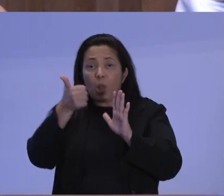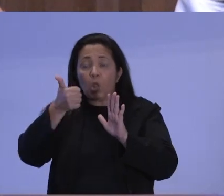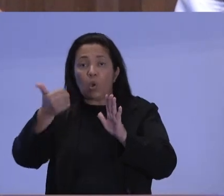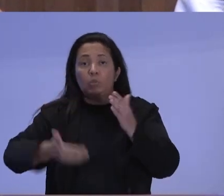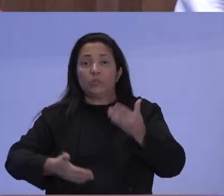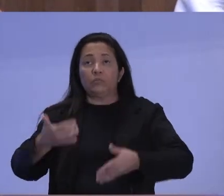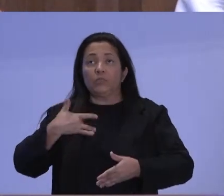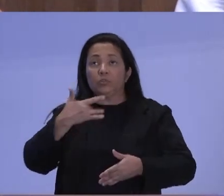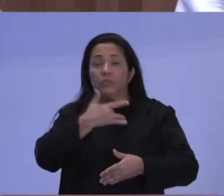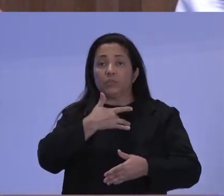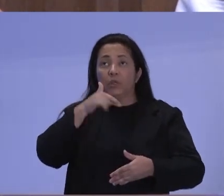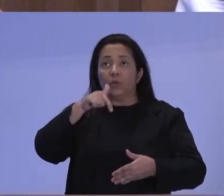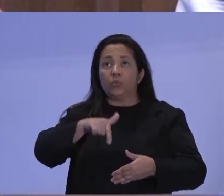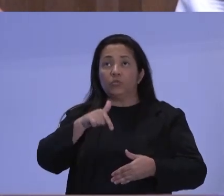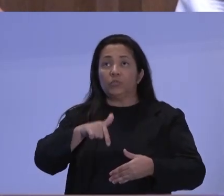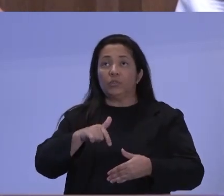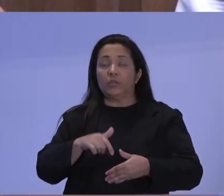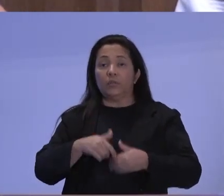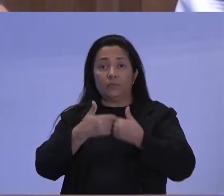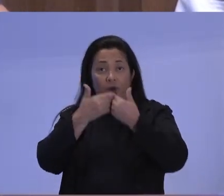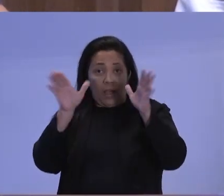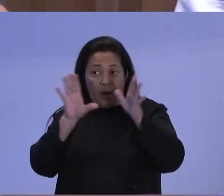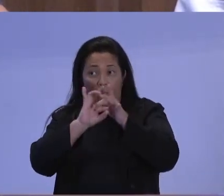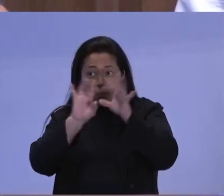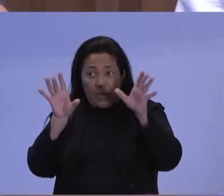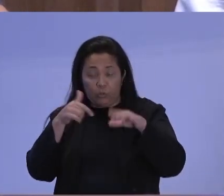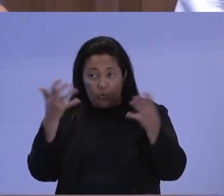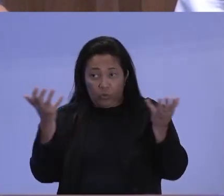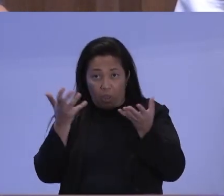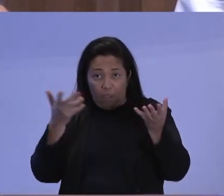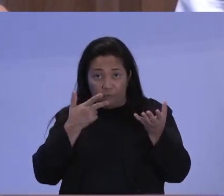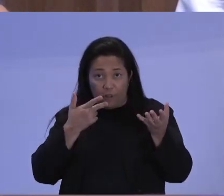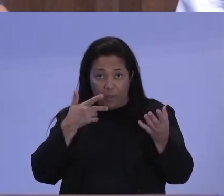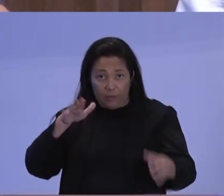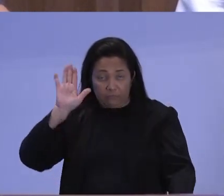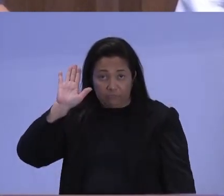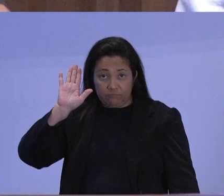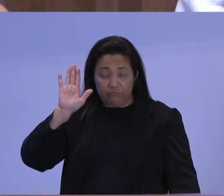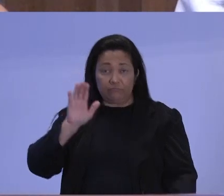todo mundo tímido aqui para para falar.